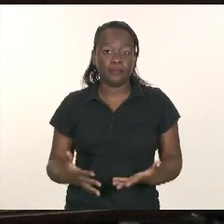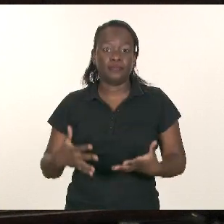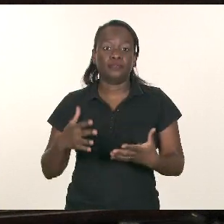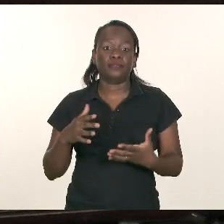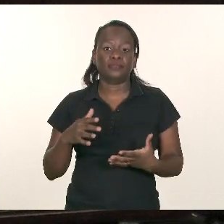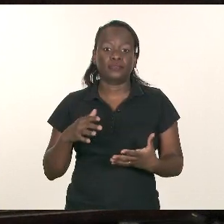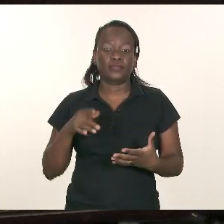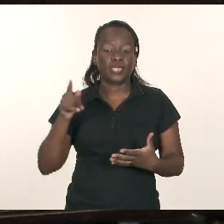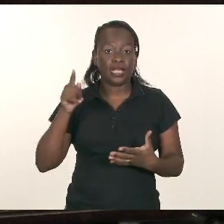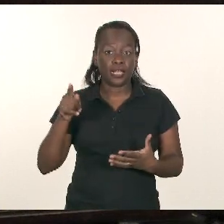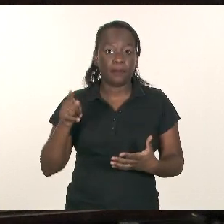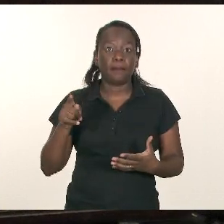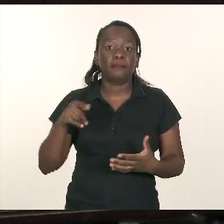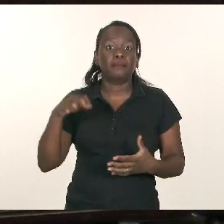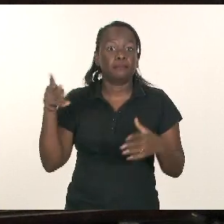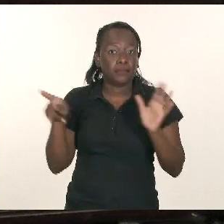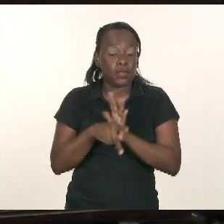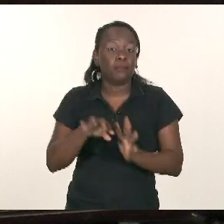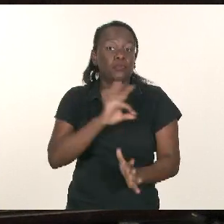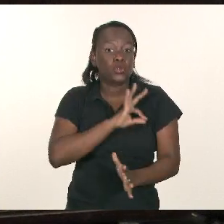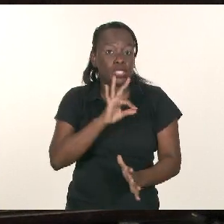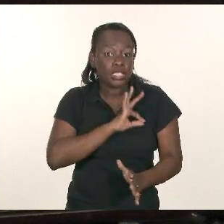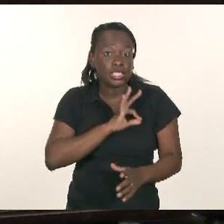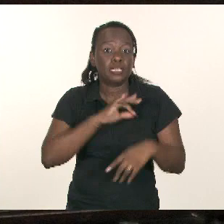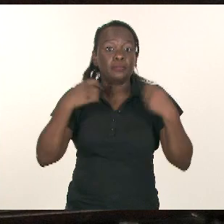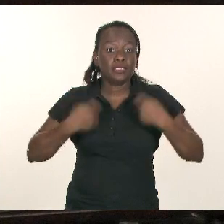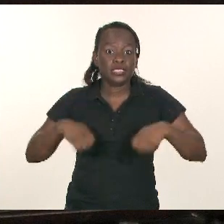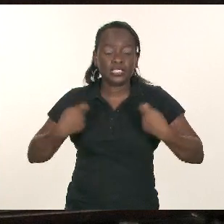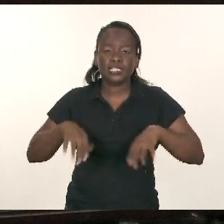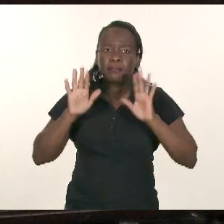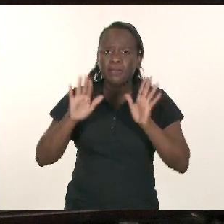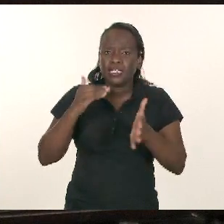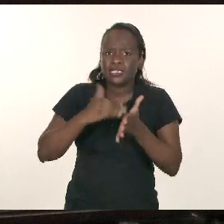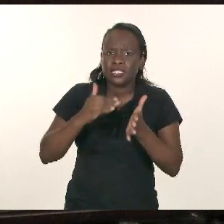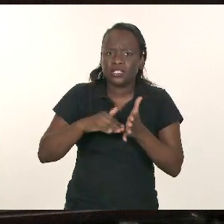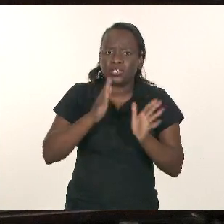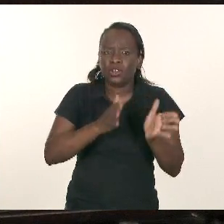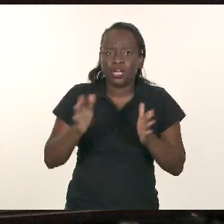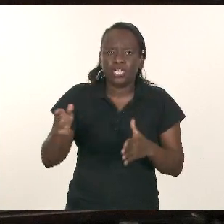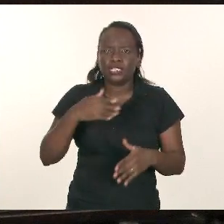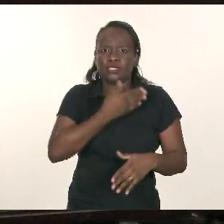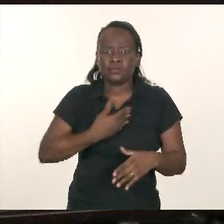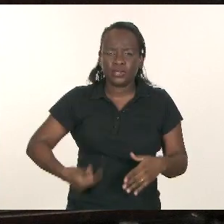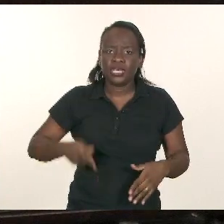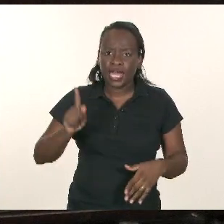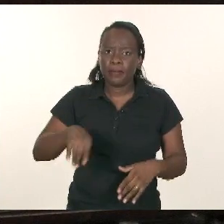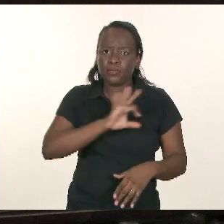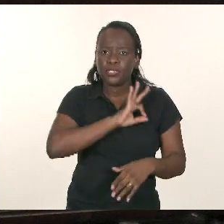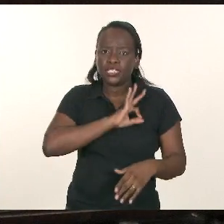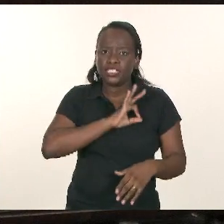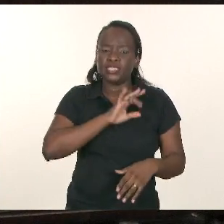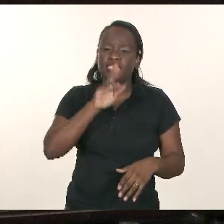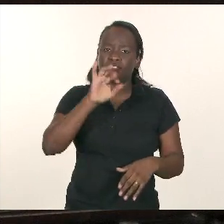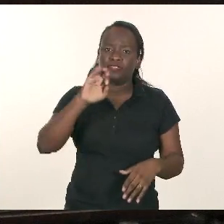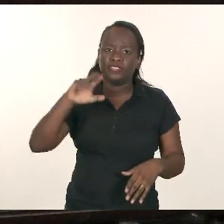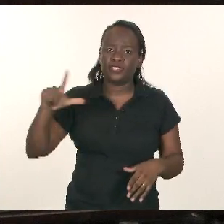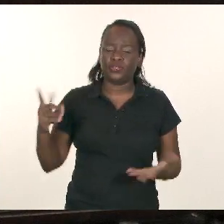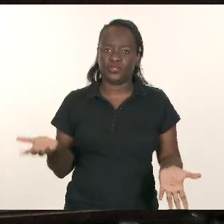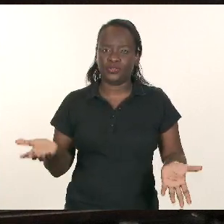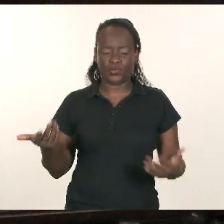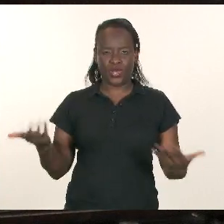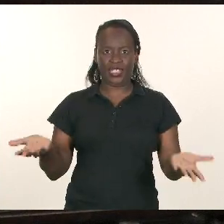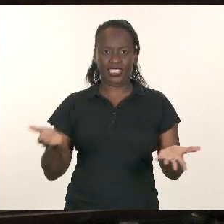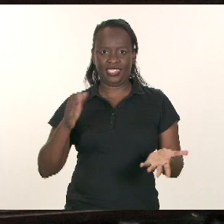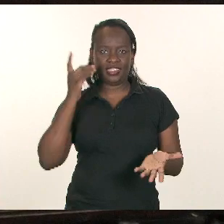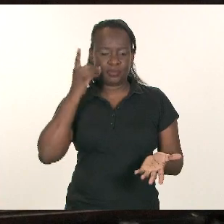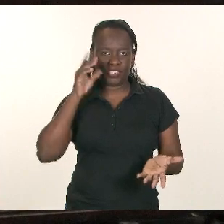que se tratava de um caso de polícia, quando, na verdade, o secretário de Ordem Pública é policial, é delegado da Polícia Civil. Ora, deputado